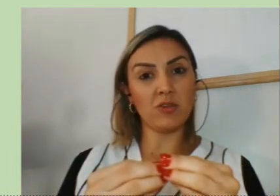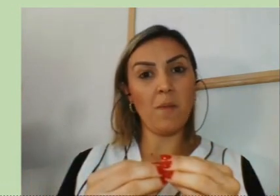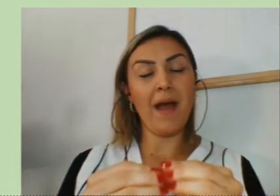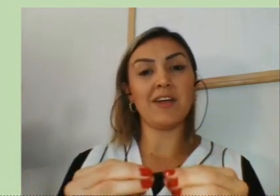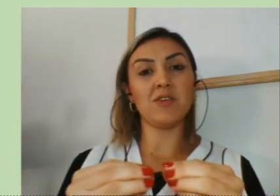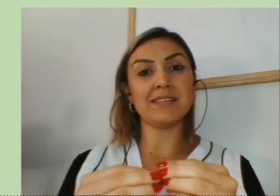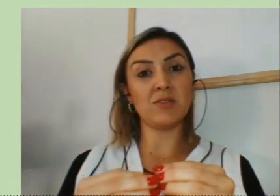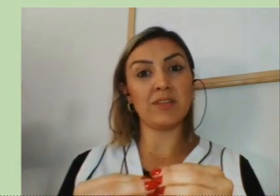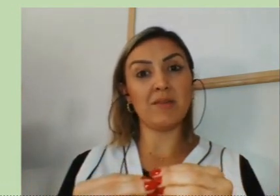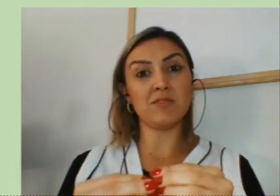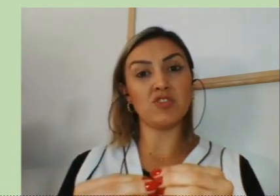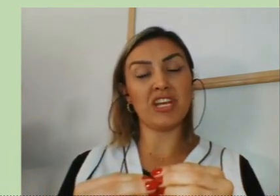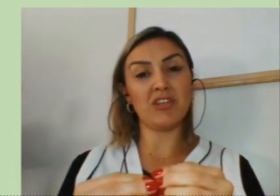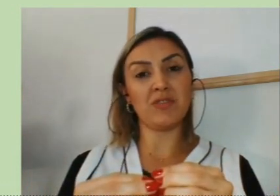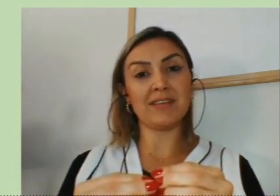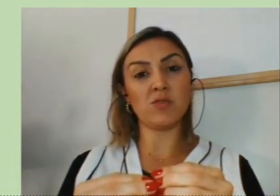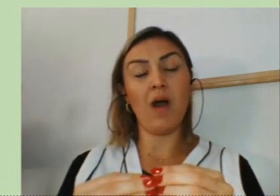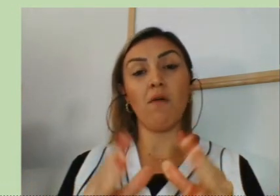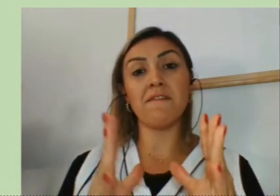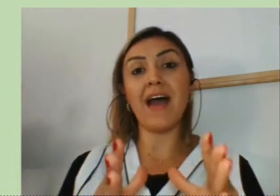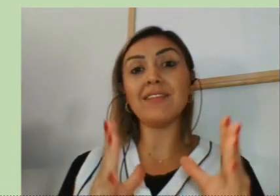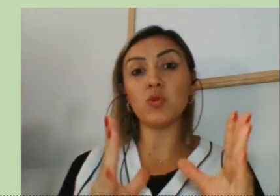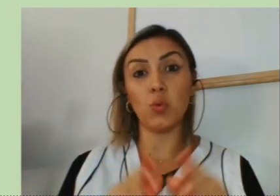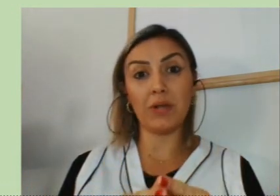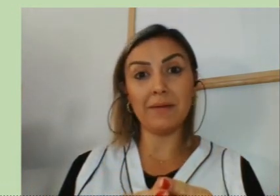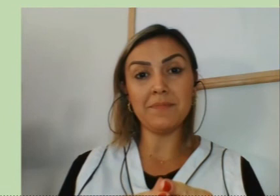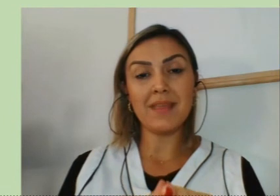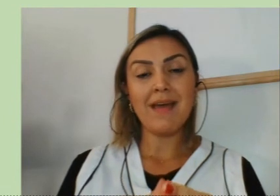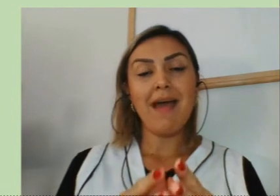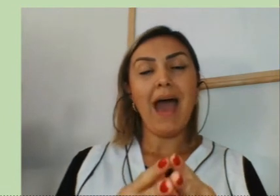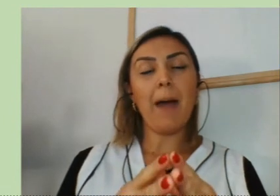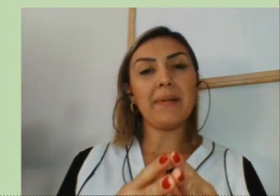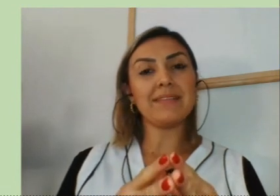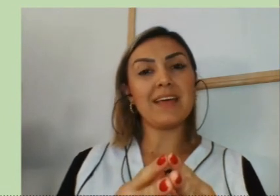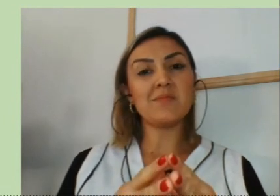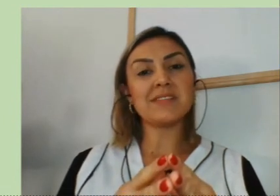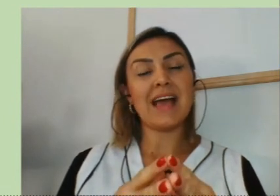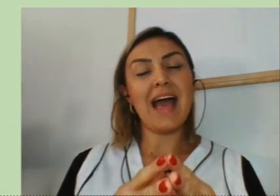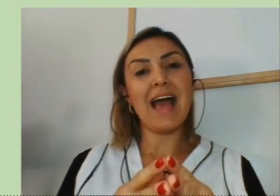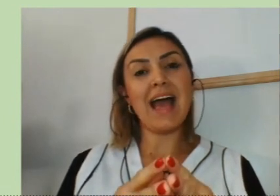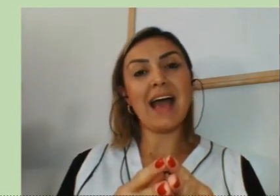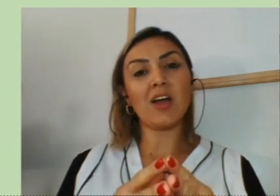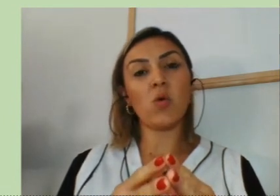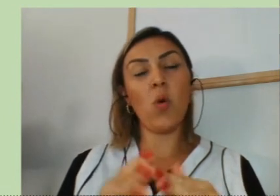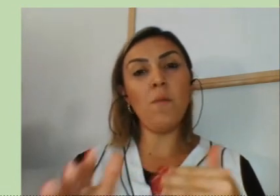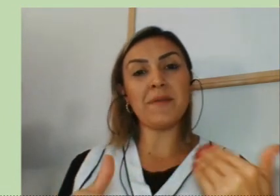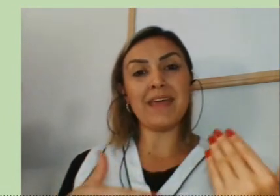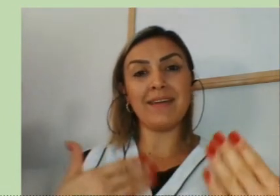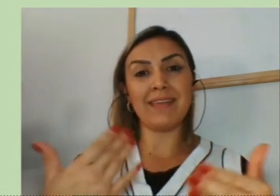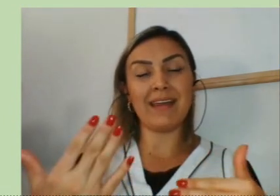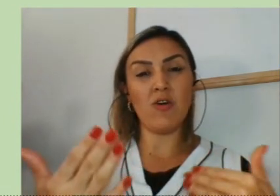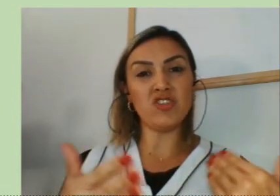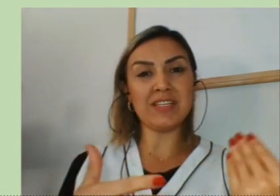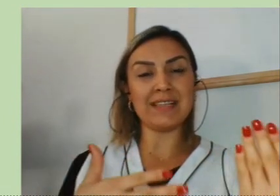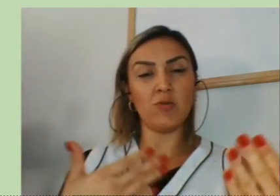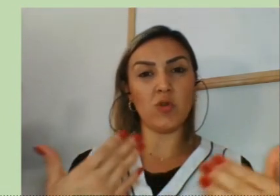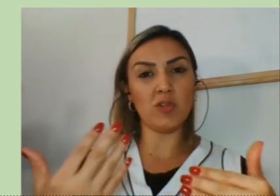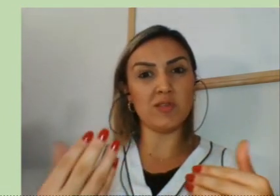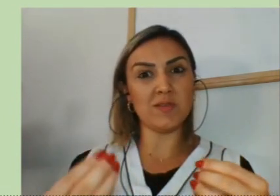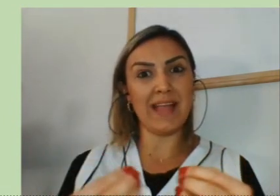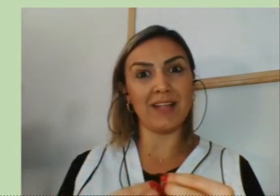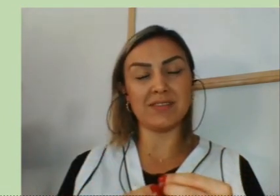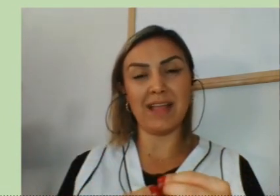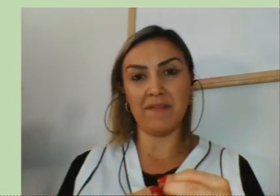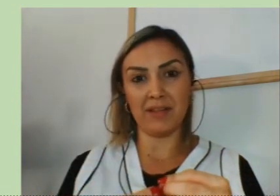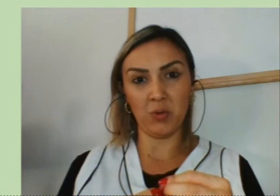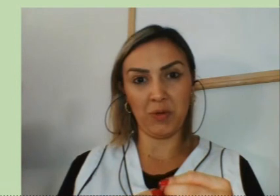vamos retomar. Nós estudamos o gênero textual fatura. Aprendemos a compreender aonde estão todos